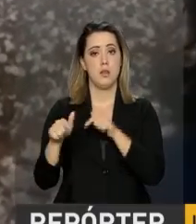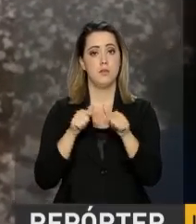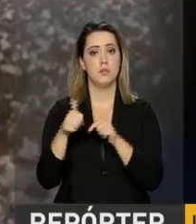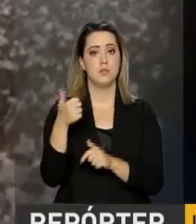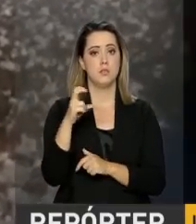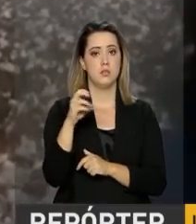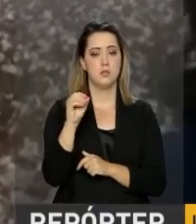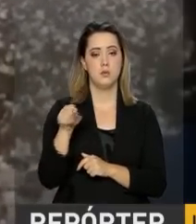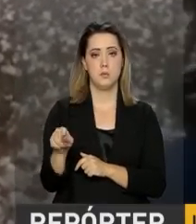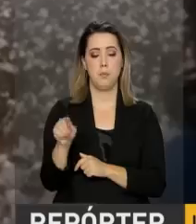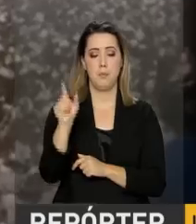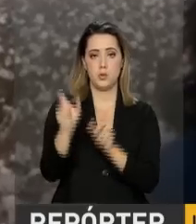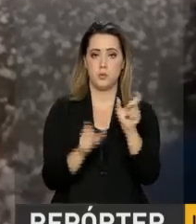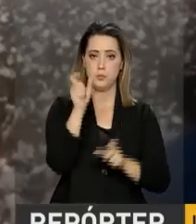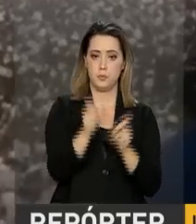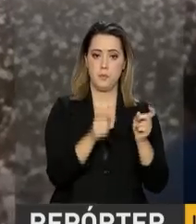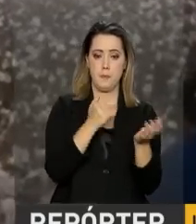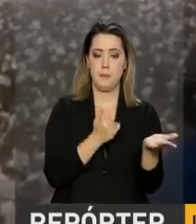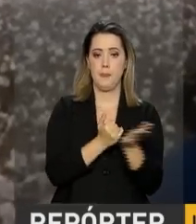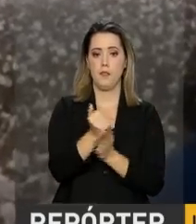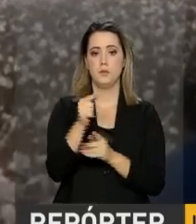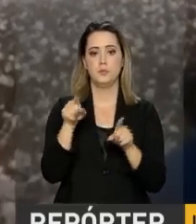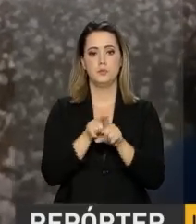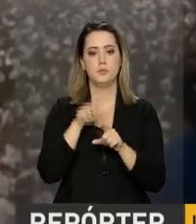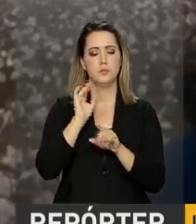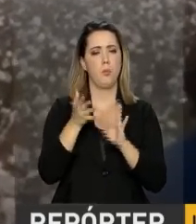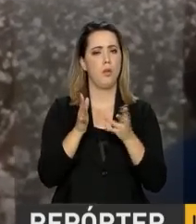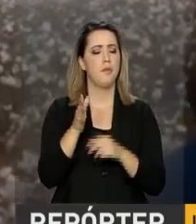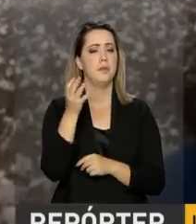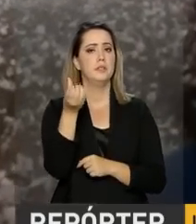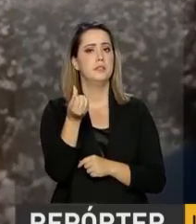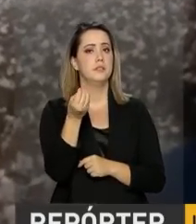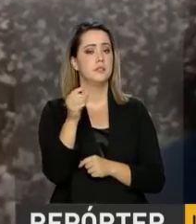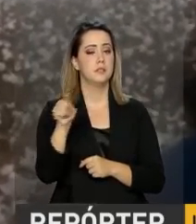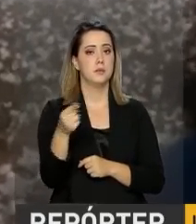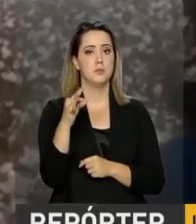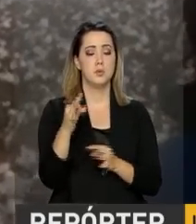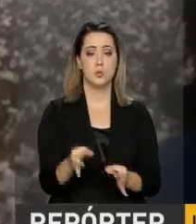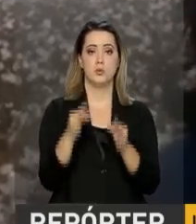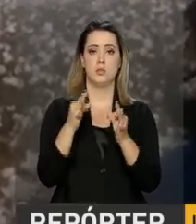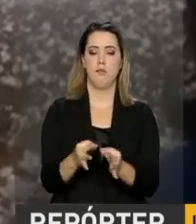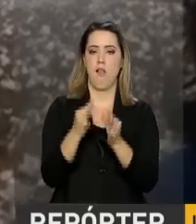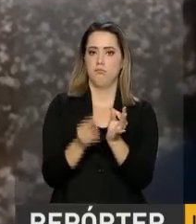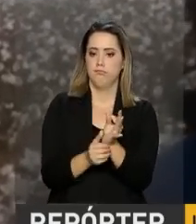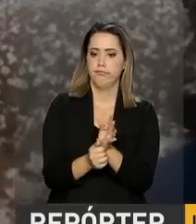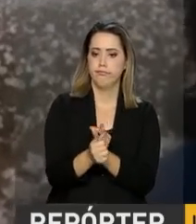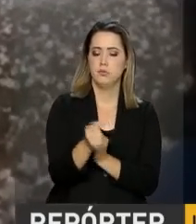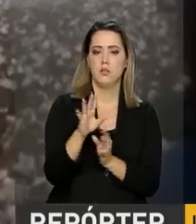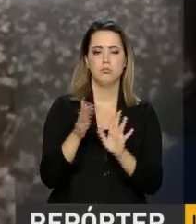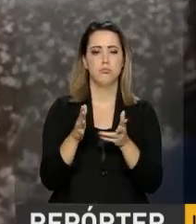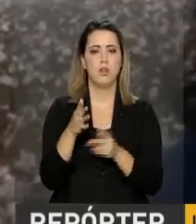pessoas na primeira fase de operação a indústria deve processar cerca de 600.000 toneladas de grão produzindo